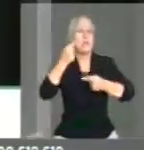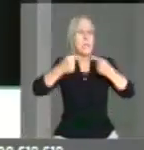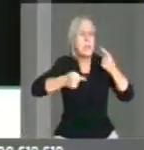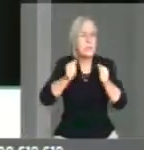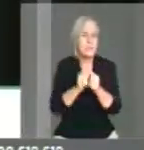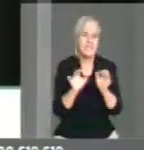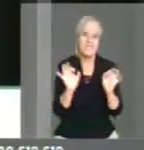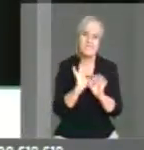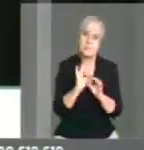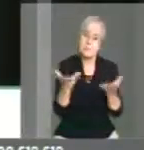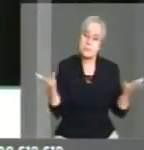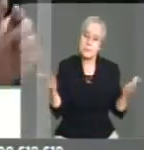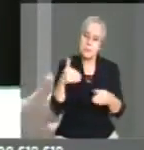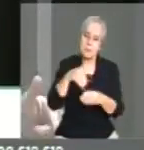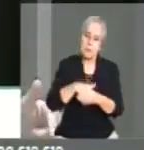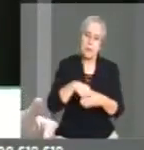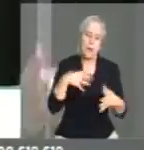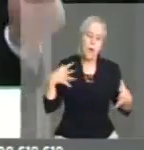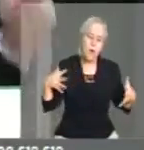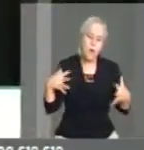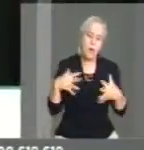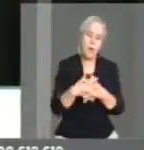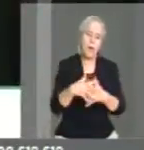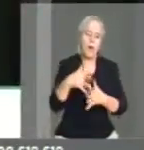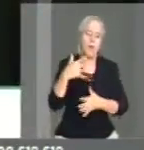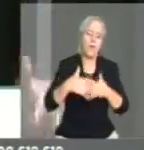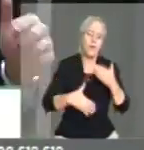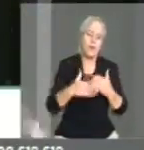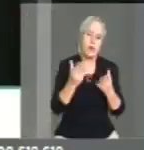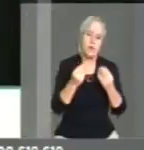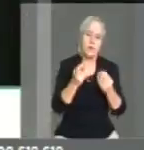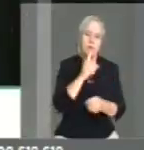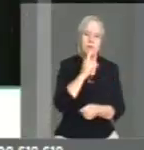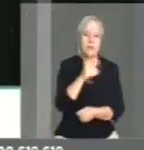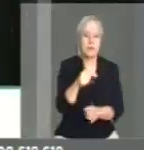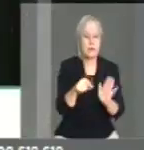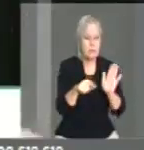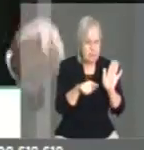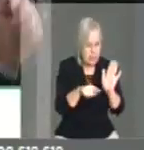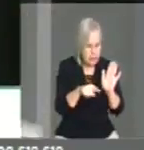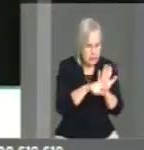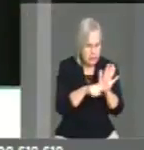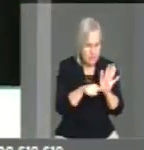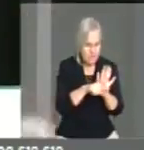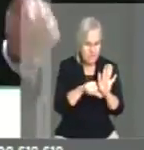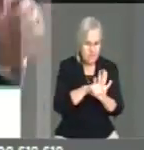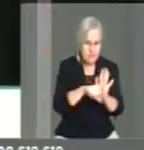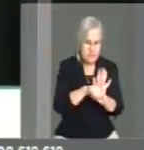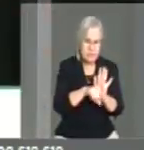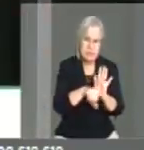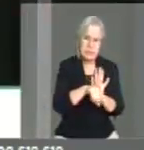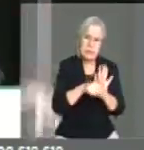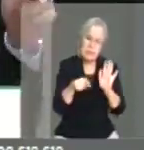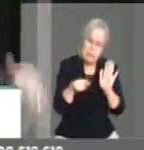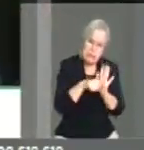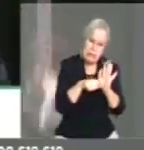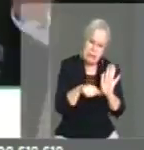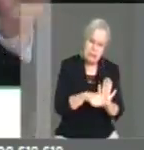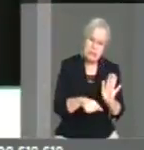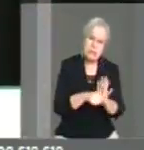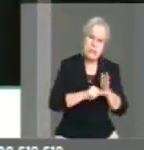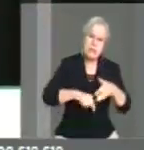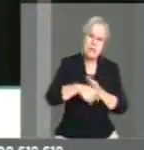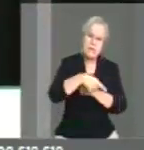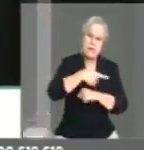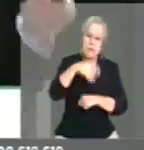confusão que foi essa eleição, com muitos resultados, na minha opinião, negativos para muitos municípios, elegendo prefeitos que não têm nenhuma condição, alguns até que